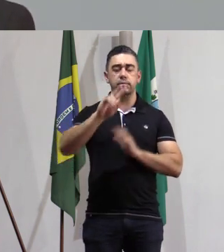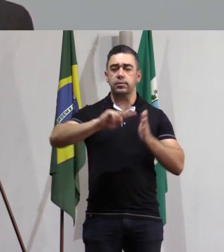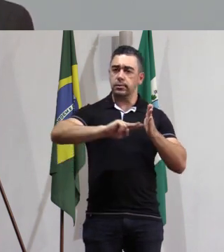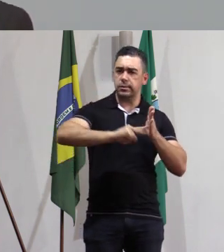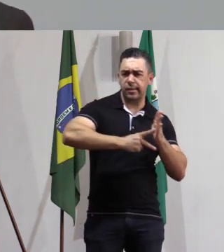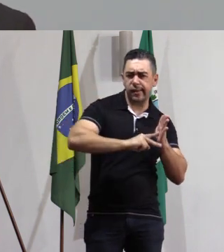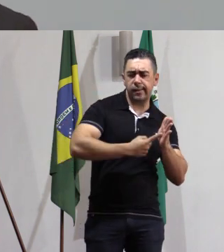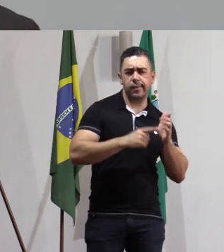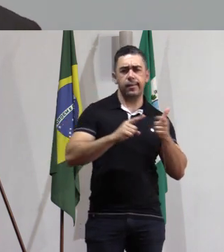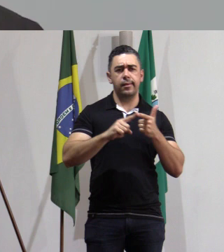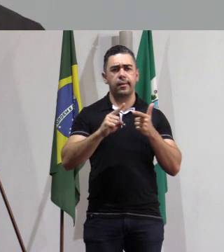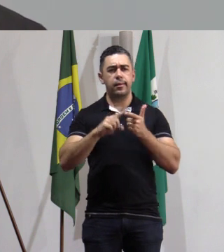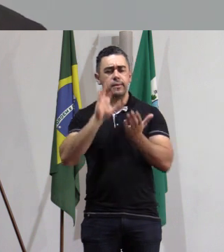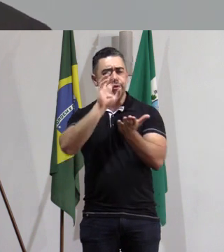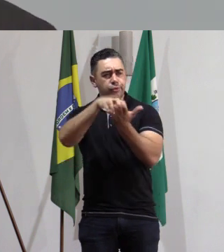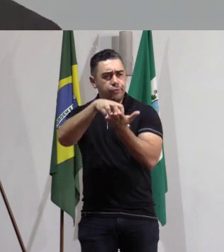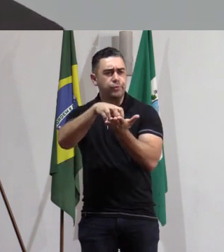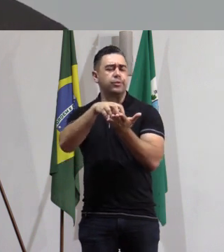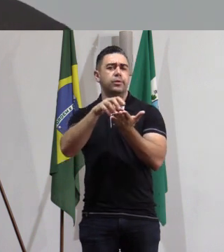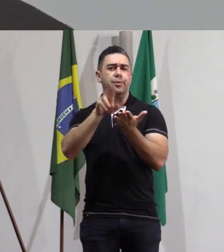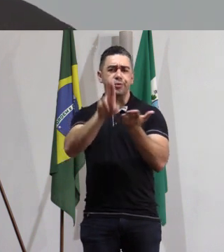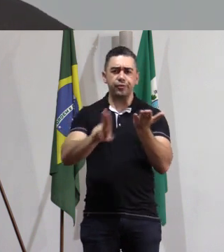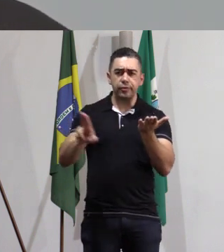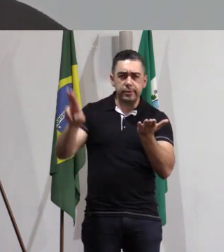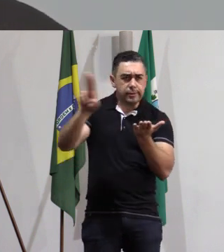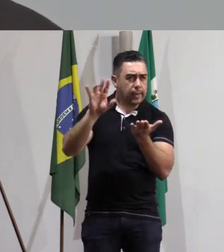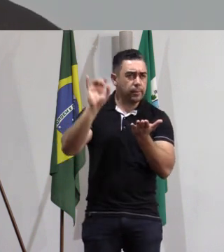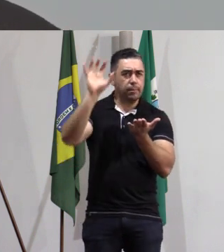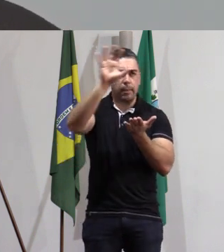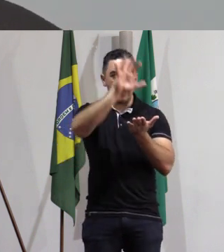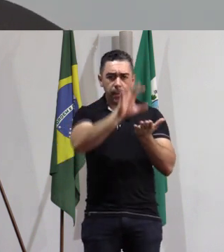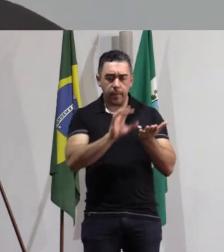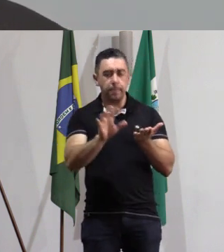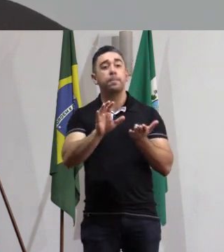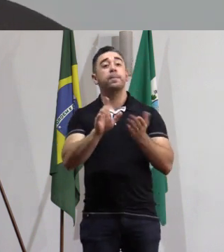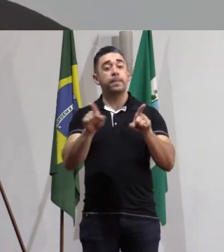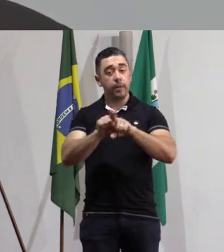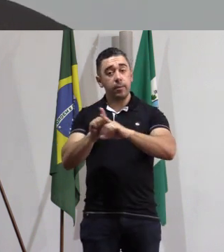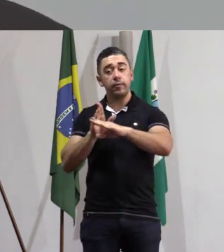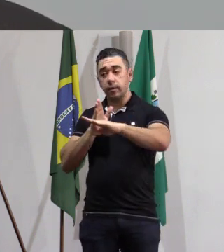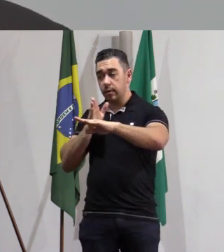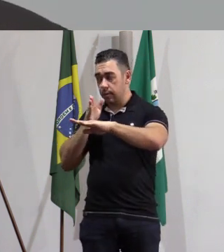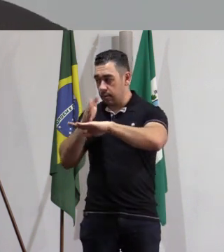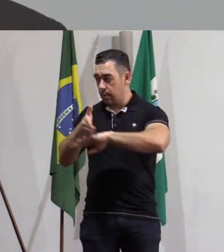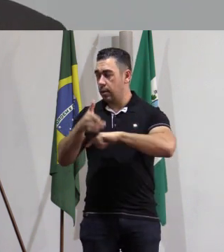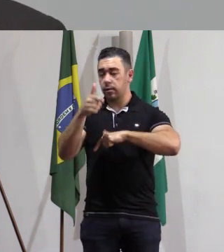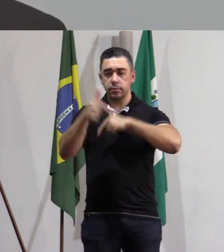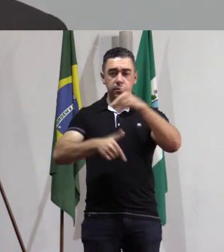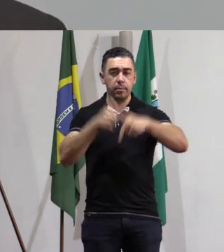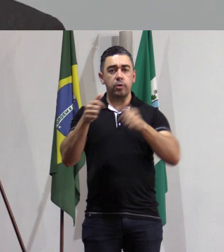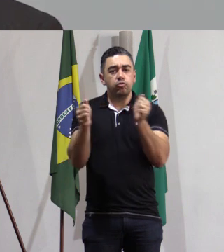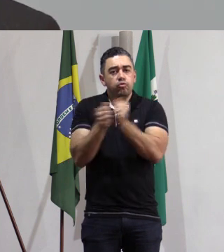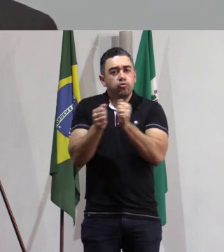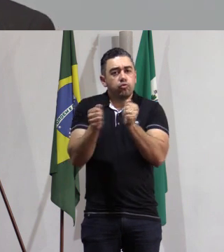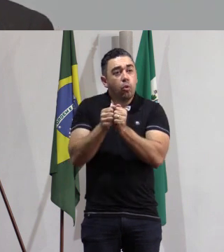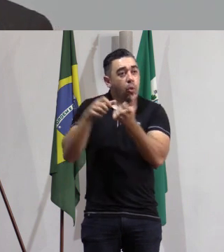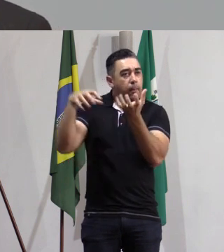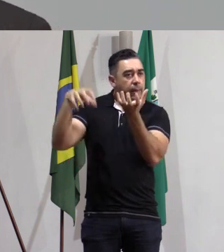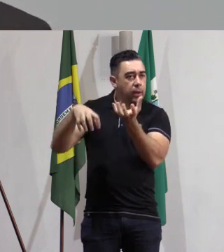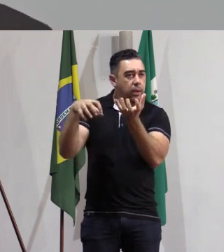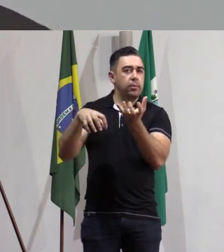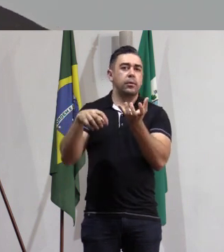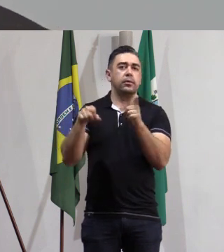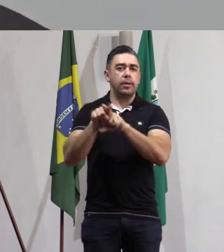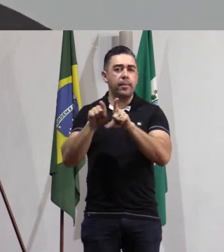sindicais, as instituições de ensino superior não vão se furtar a também entrar nessa batalha com o parlamento, com os representantes